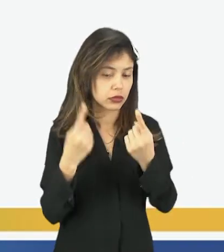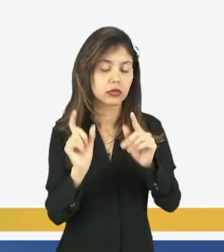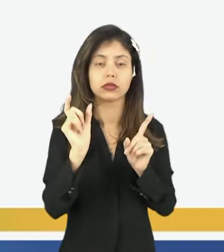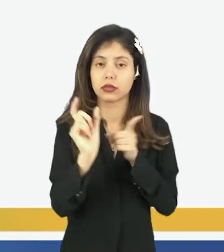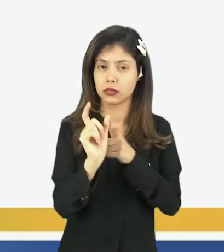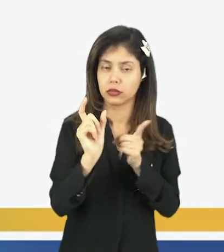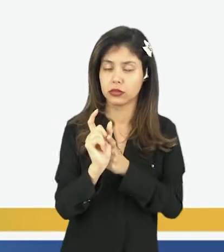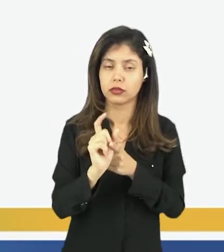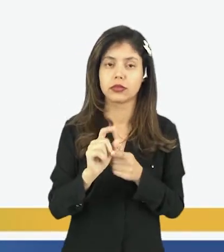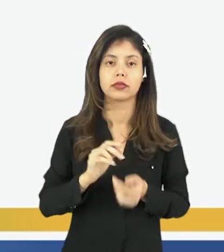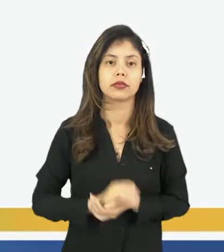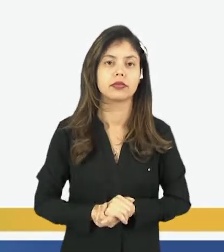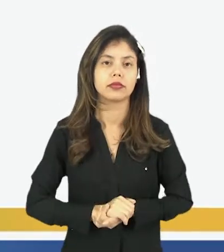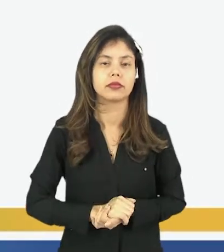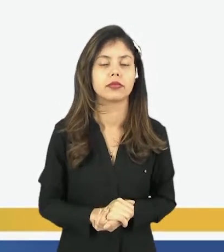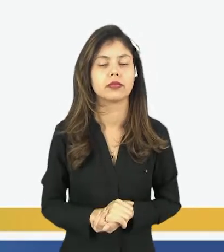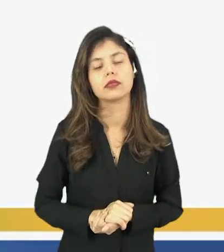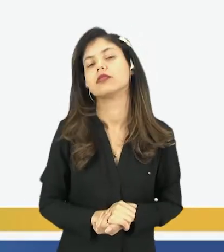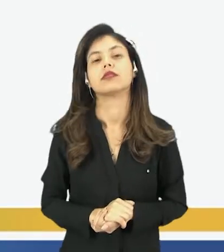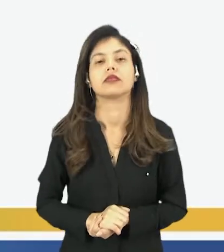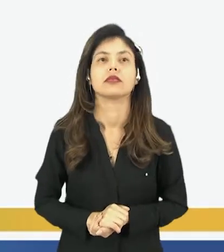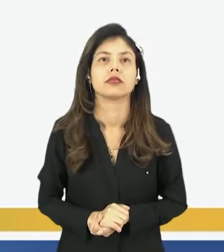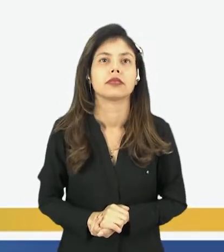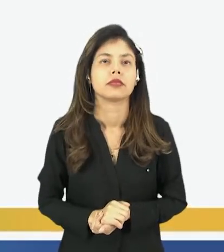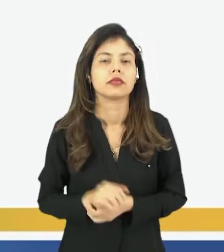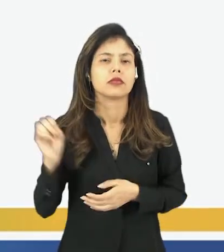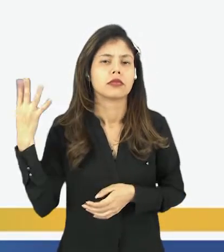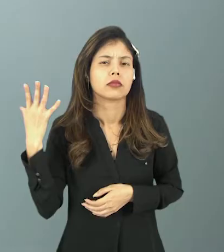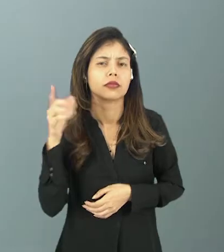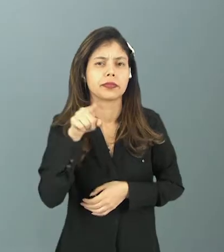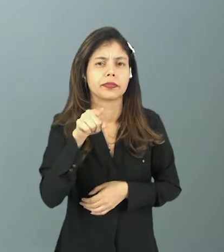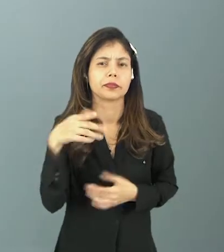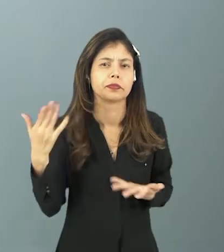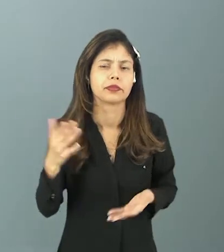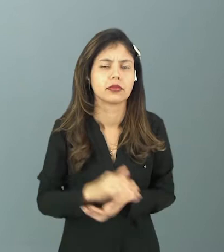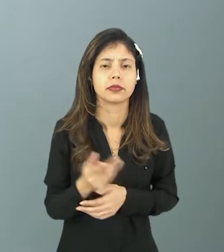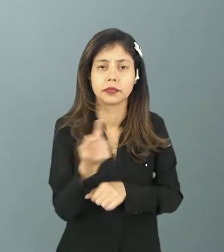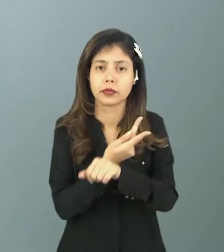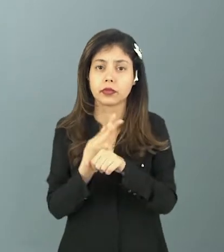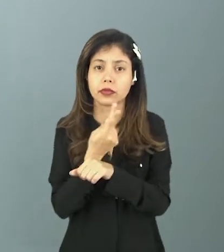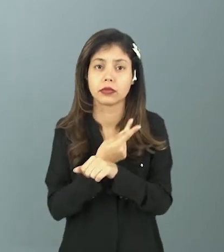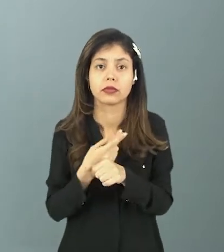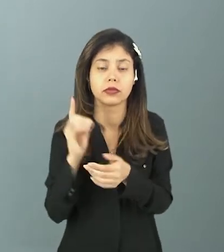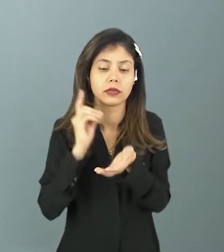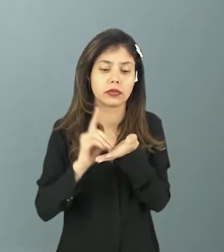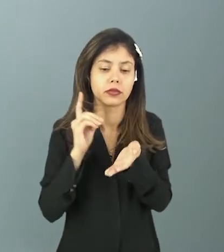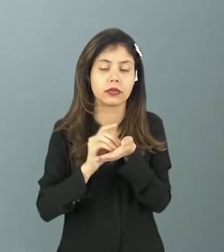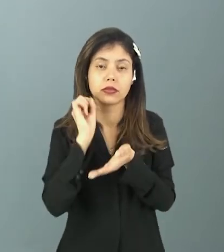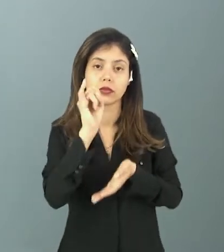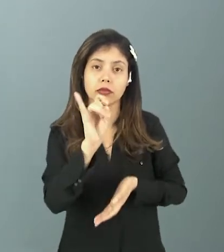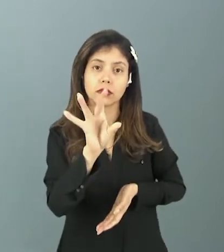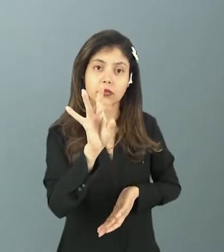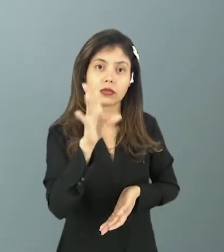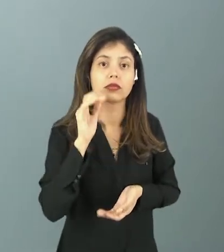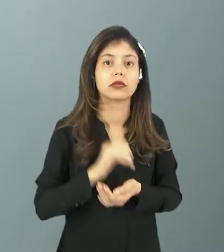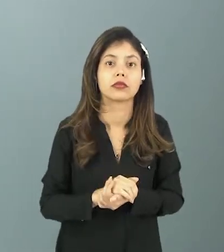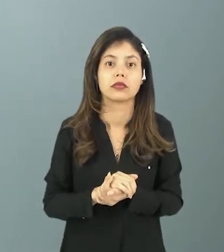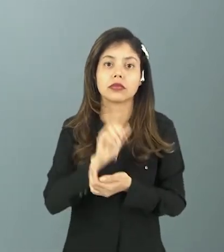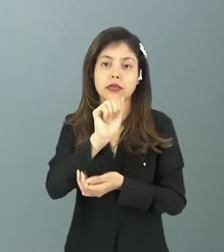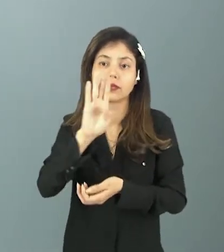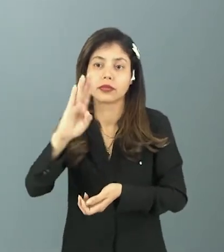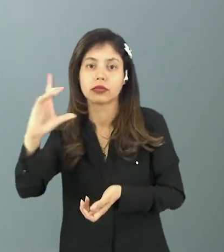de referência. Então, olha só o que vai acontecer aí. Quando a gente vai procurar uma palavra, vocês só se atentam que é em ordem